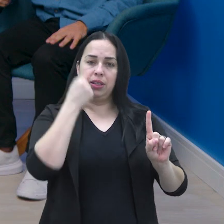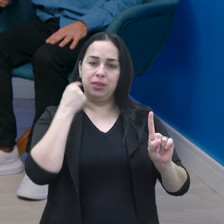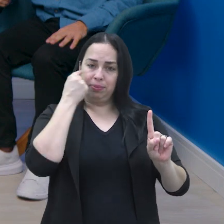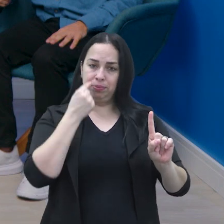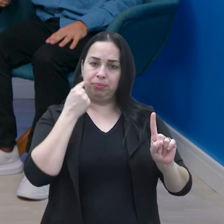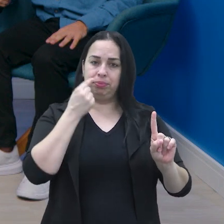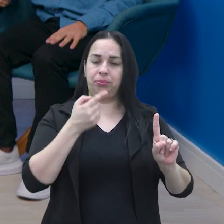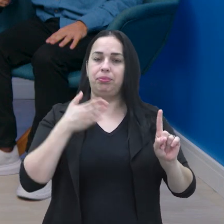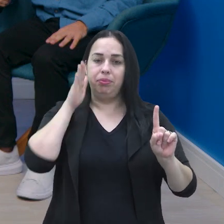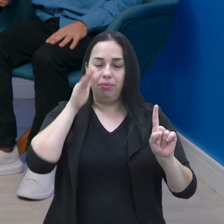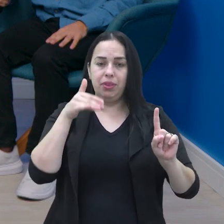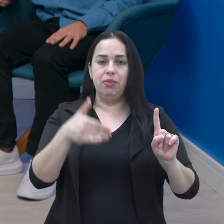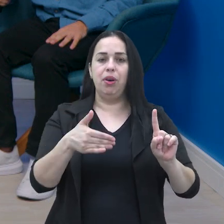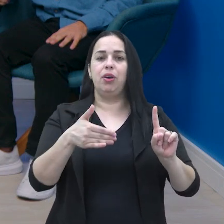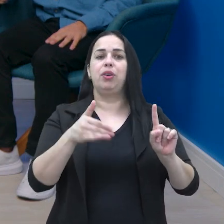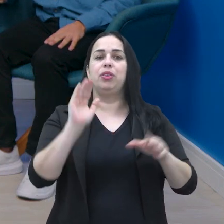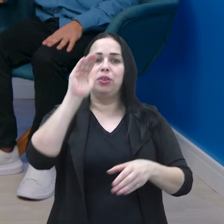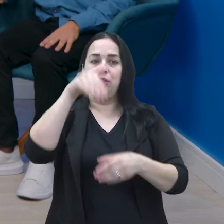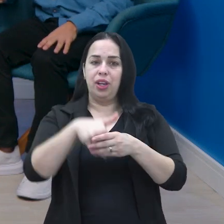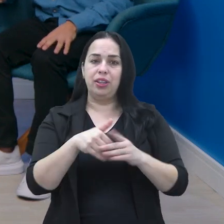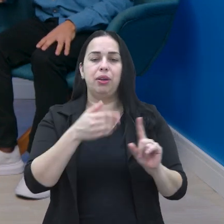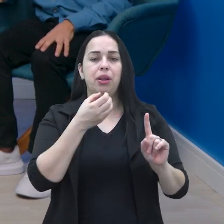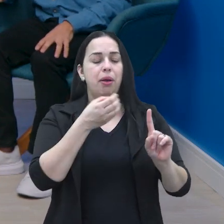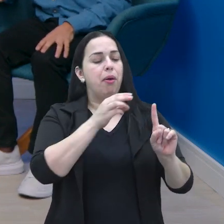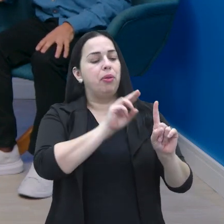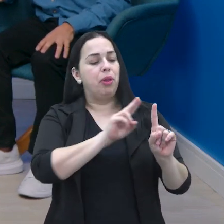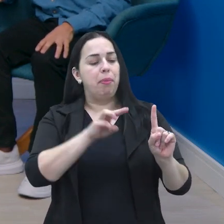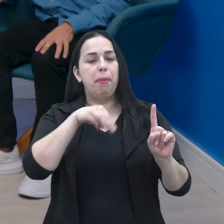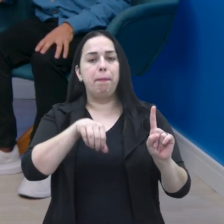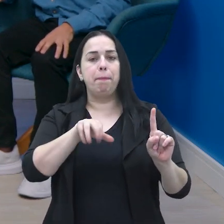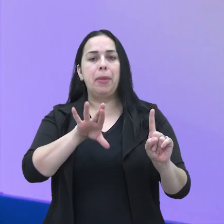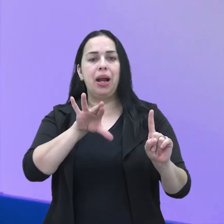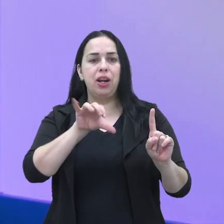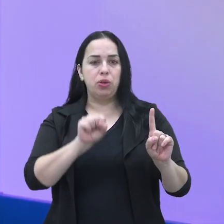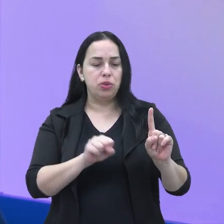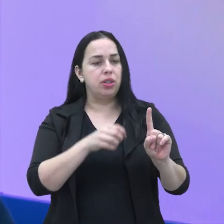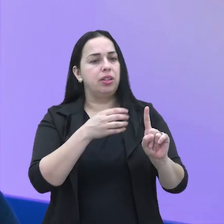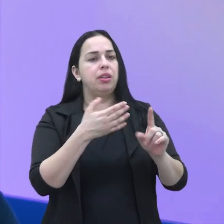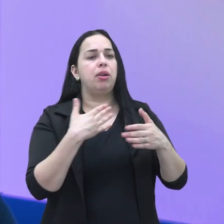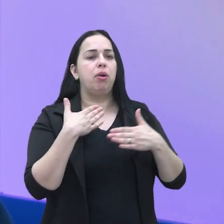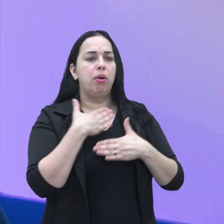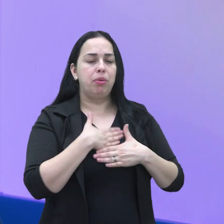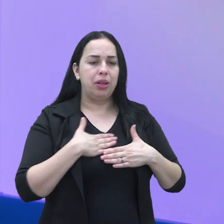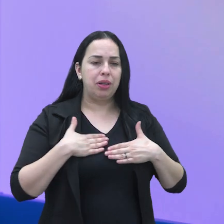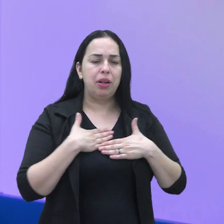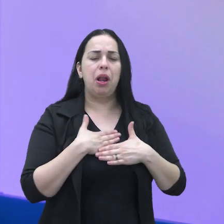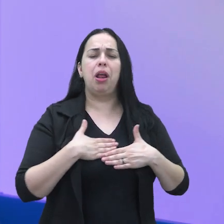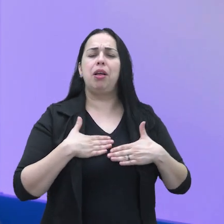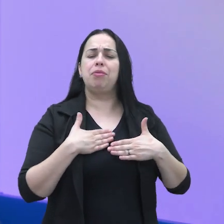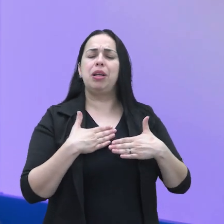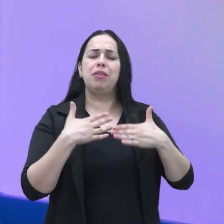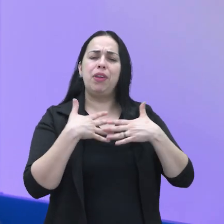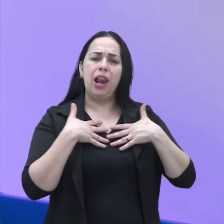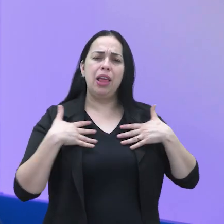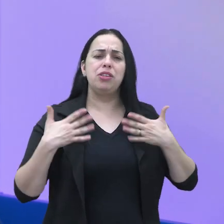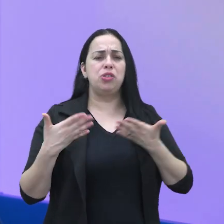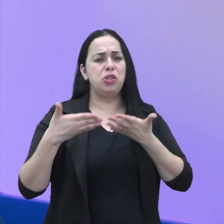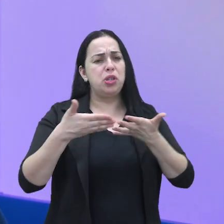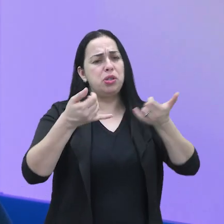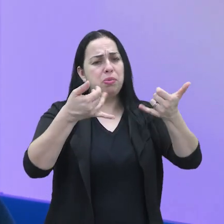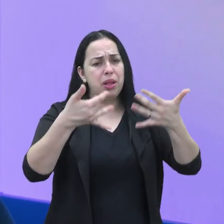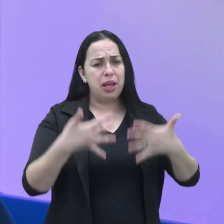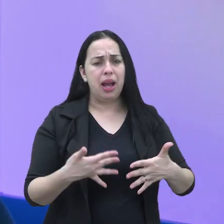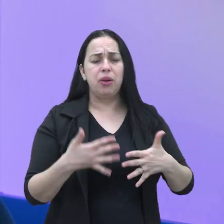especialista em direito eleitoral, Marcos Limão. Seja bem-vindo mais uma vez, Limão. Bom dia, é uma alegria estar aqui, tratar desse tema tão sensível